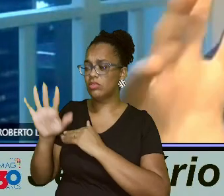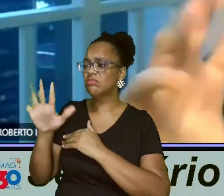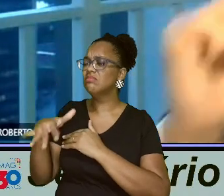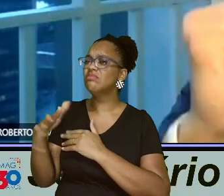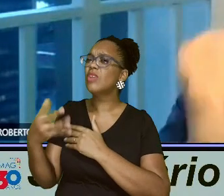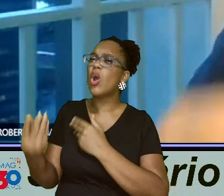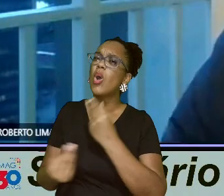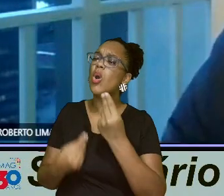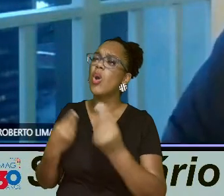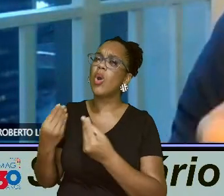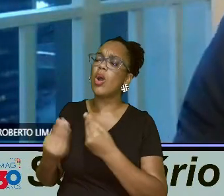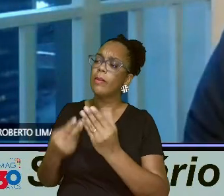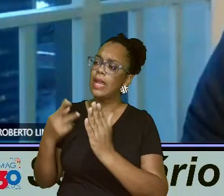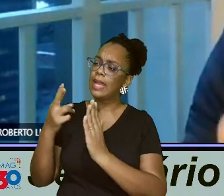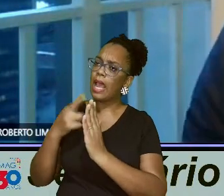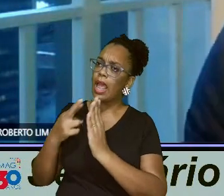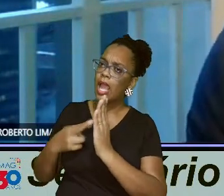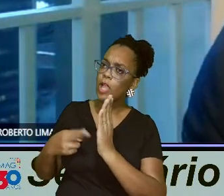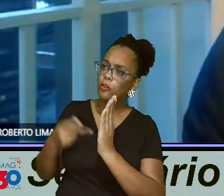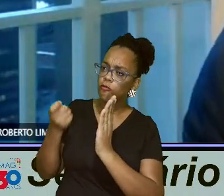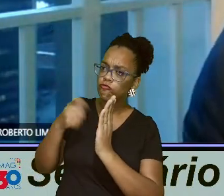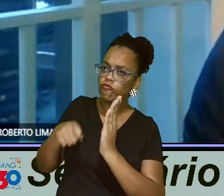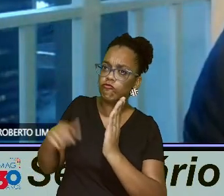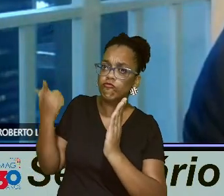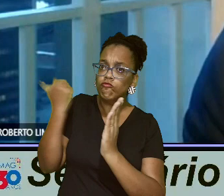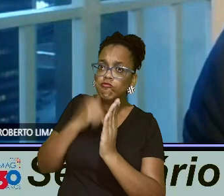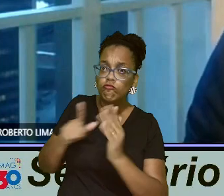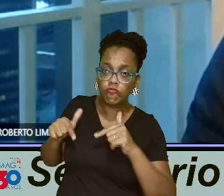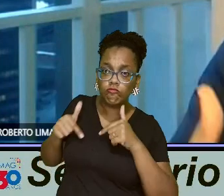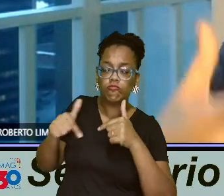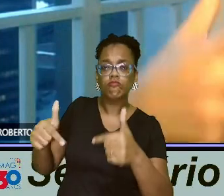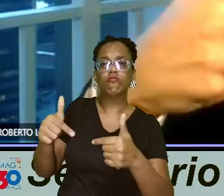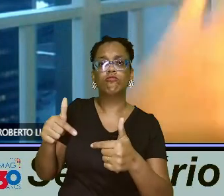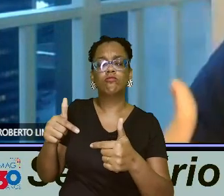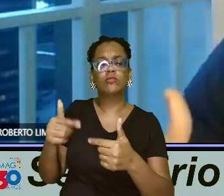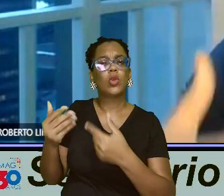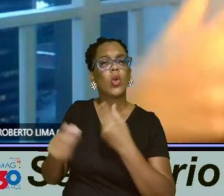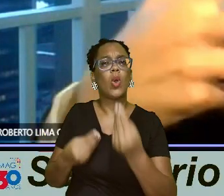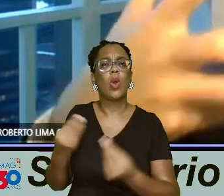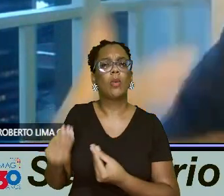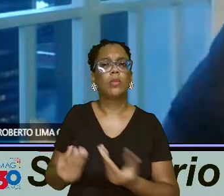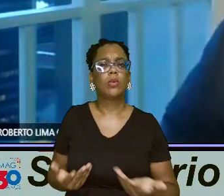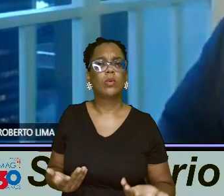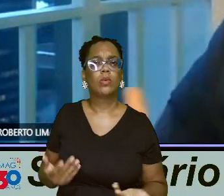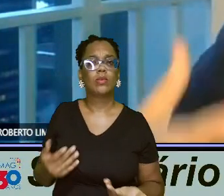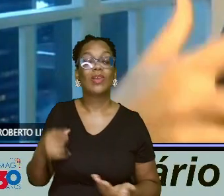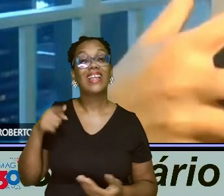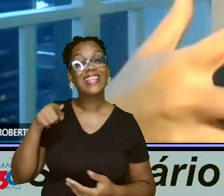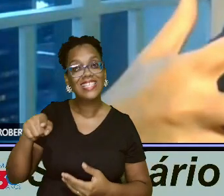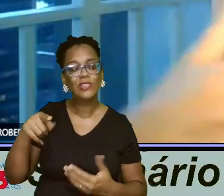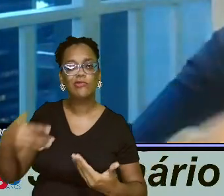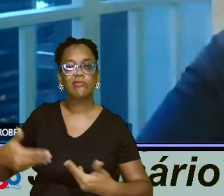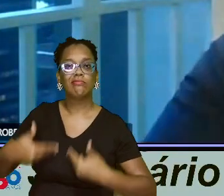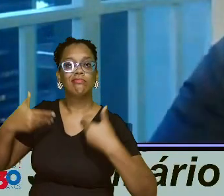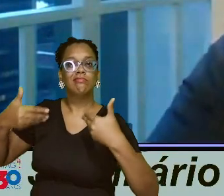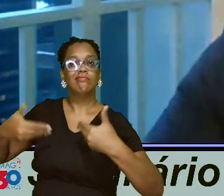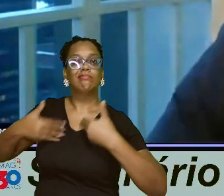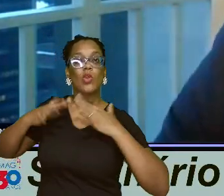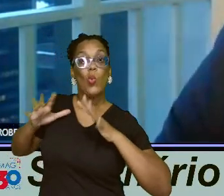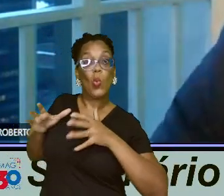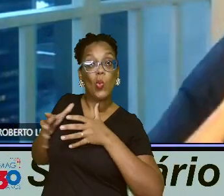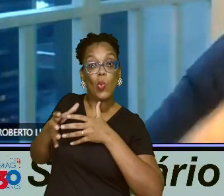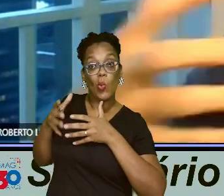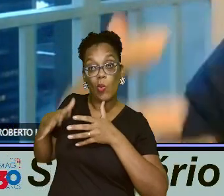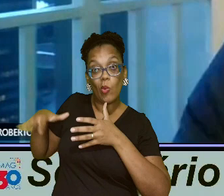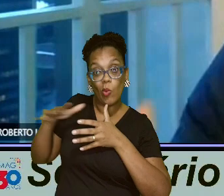o relator conseguiu cumprir esse desiderato? Né? E foi isso que motivou nós